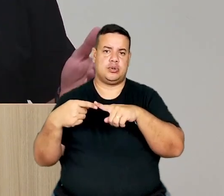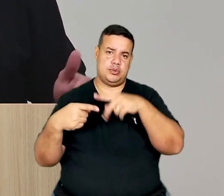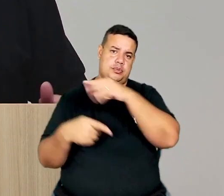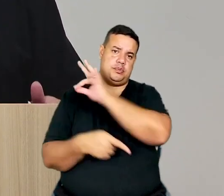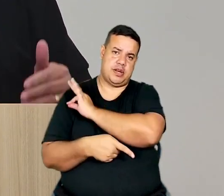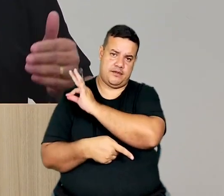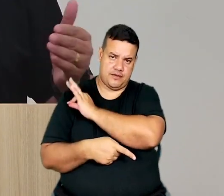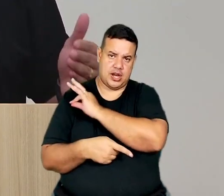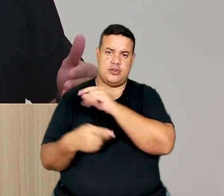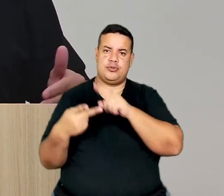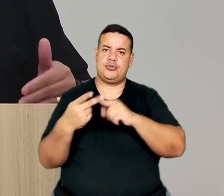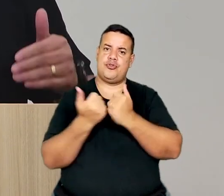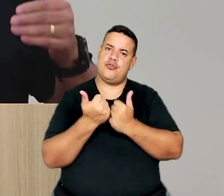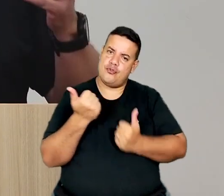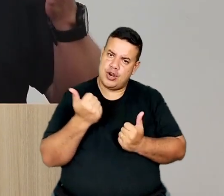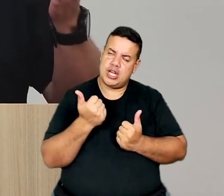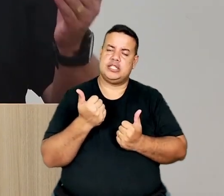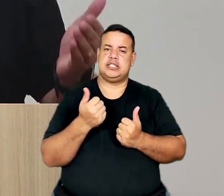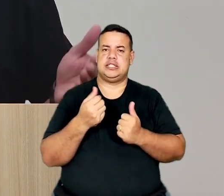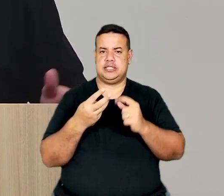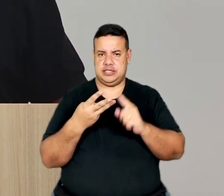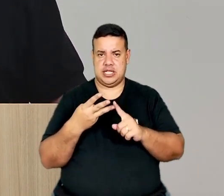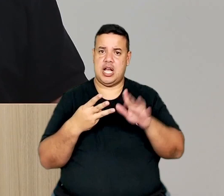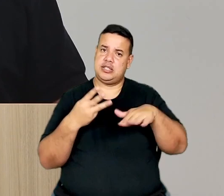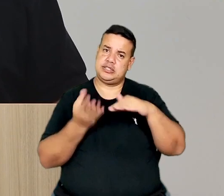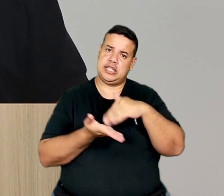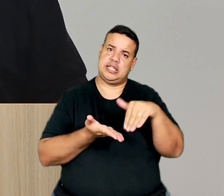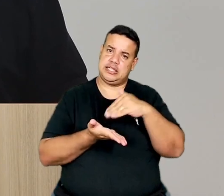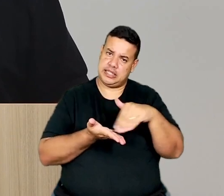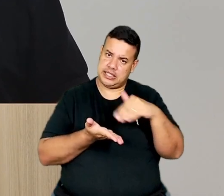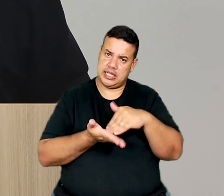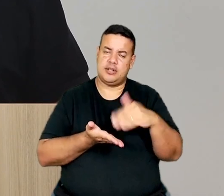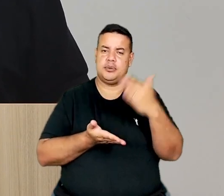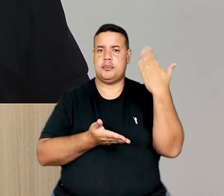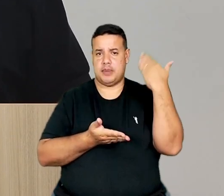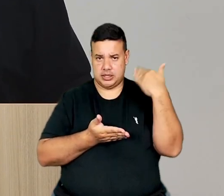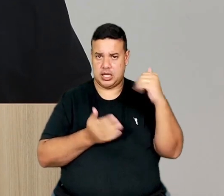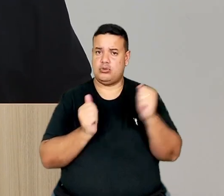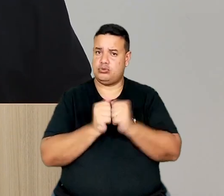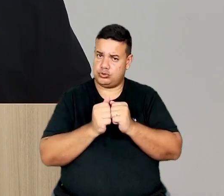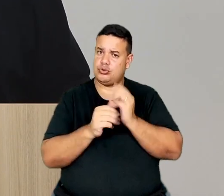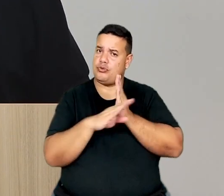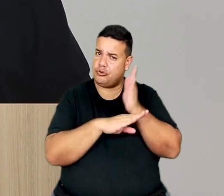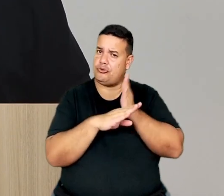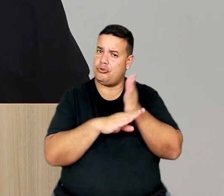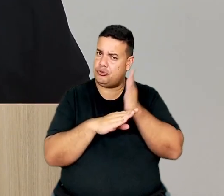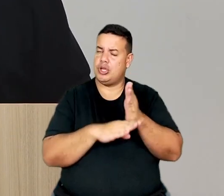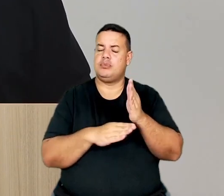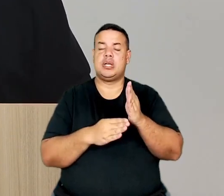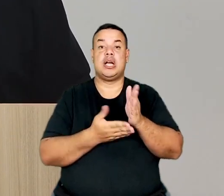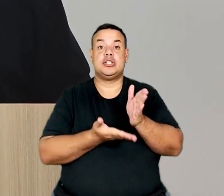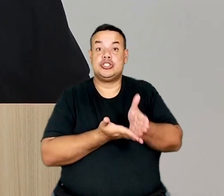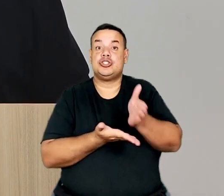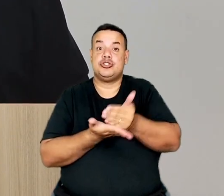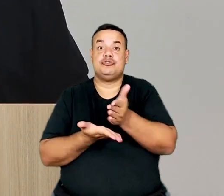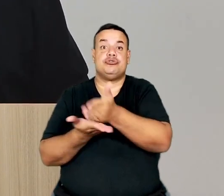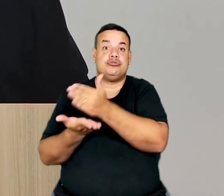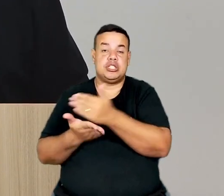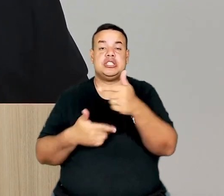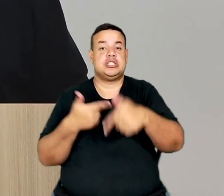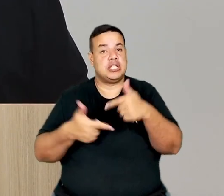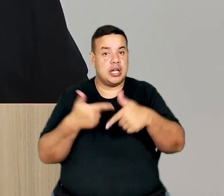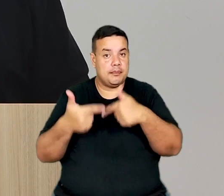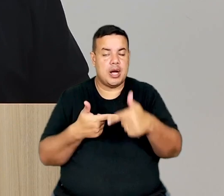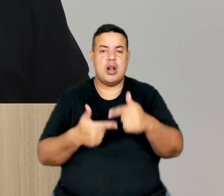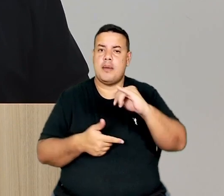o vice-prefeito, o prefeito, e às vezes secretário, na época foi muitas vezes, porque a gente precisa dividir. Porque tem que aproveitar essas viagens